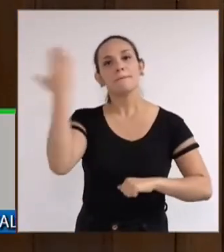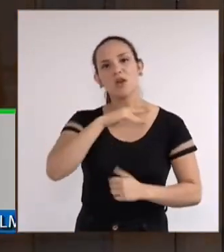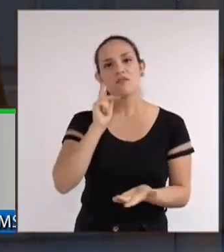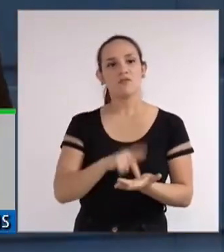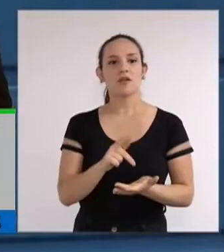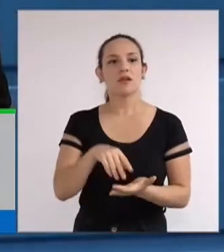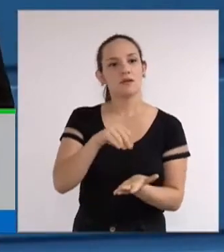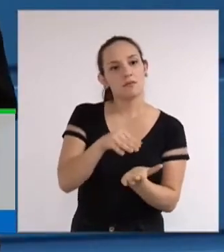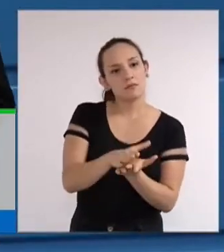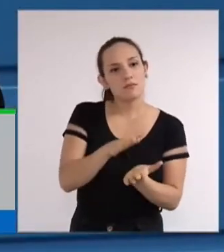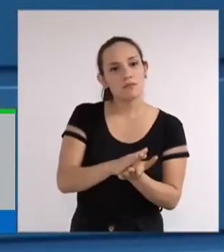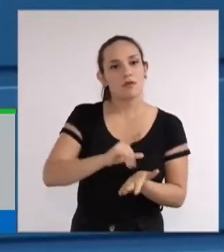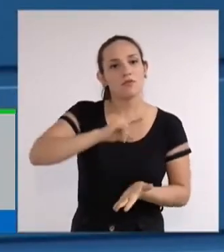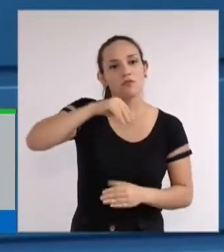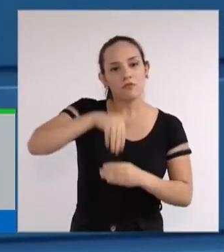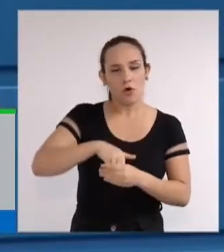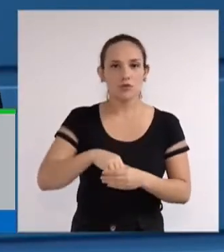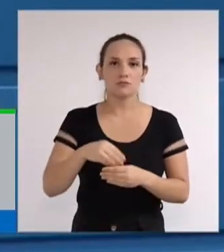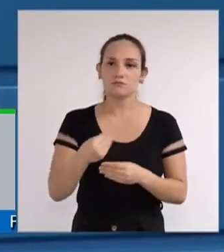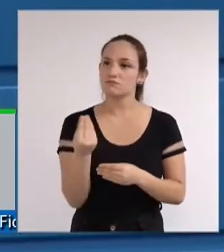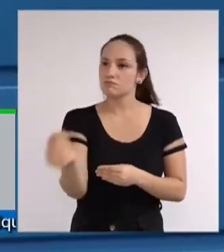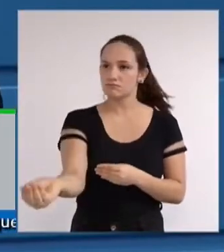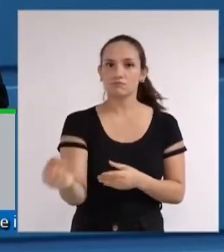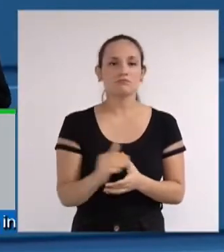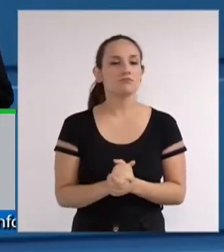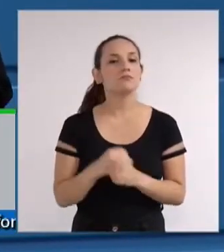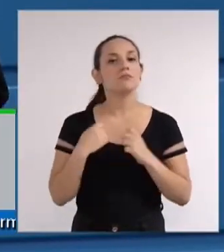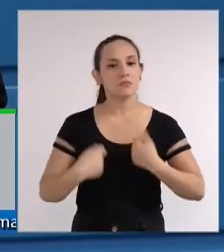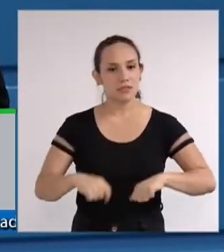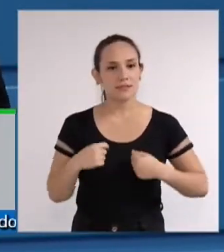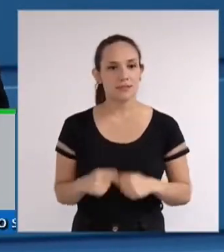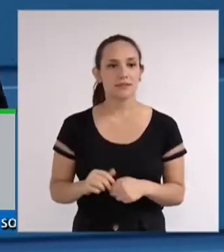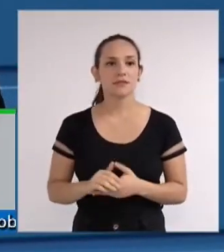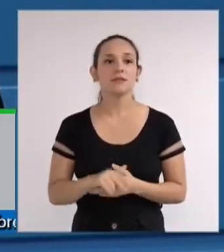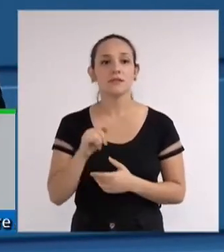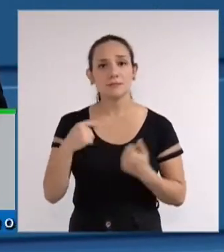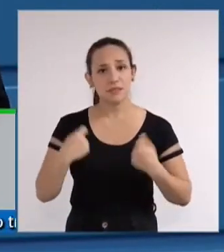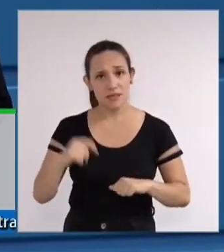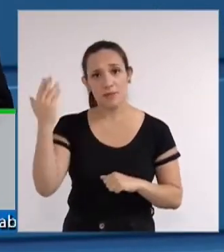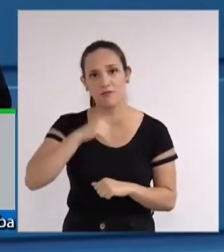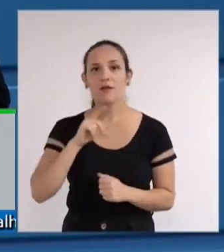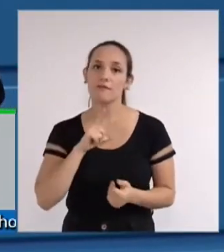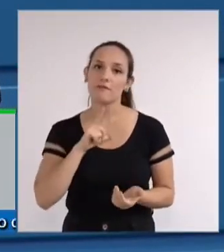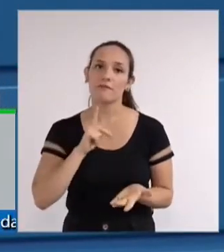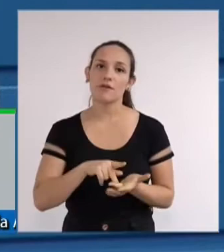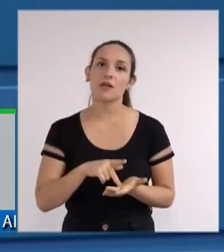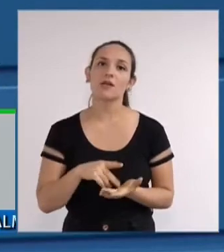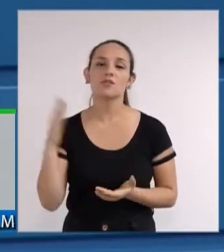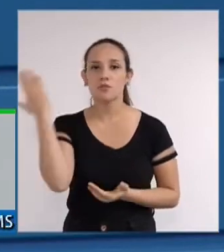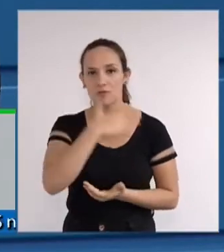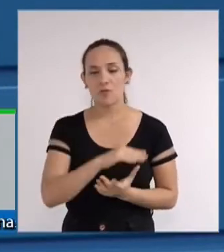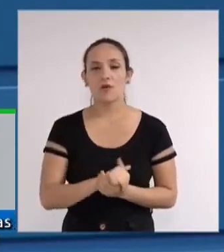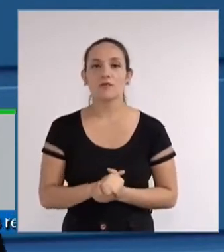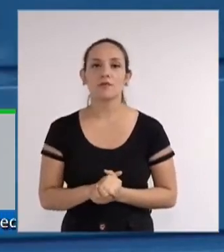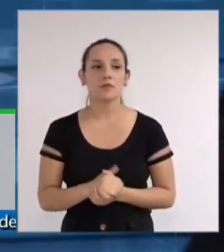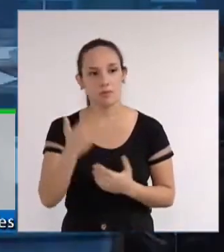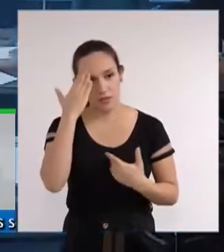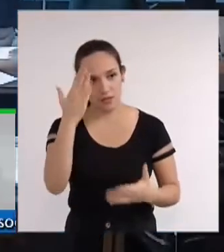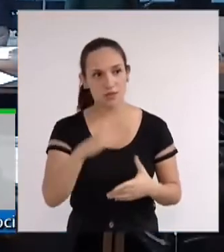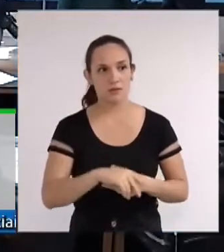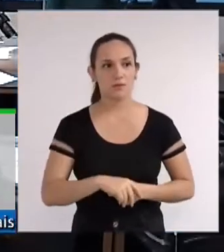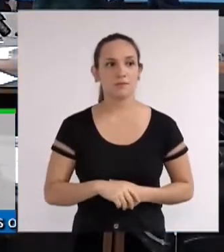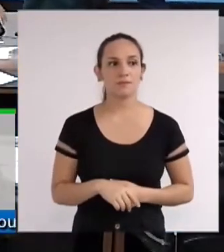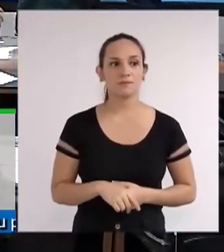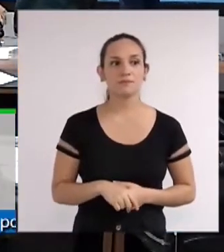haver o voto impresso, nem que saia direto, vá direto para uma urna, mas tem que estar lá, se precisar comprovar, que seja comprovado através desse voto. Muito obrigado.